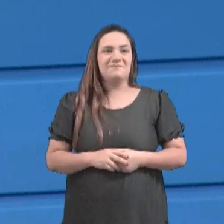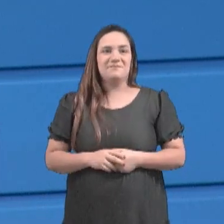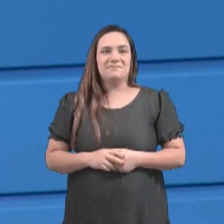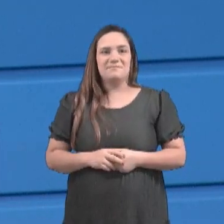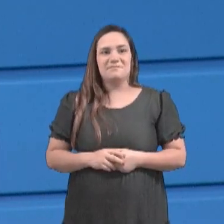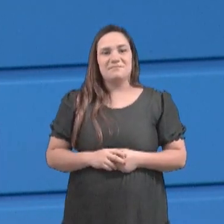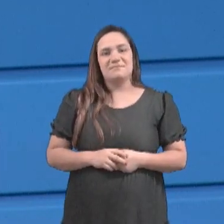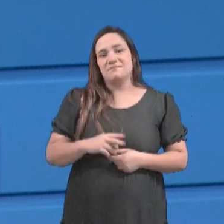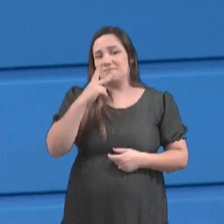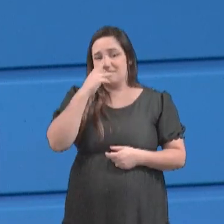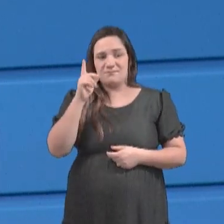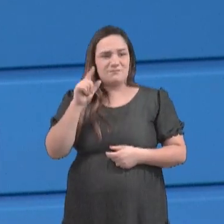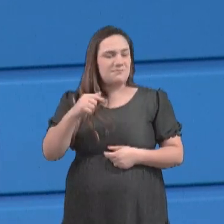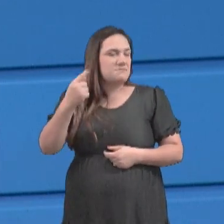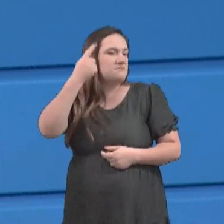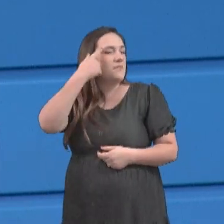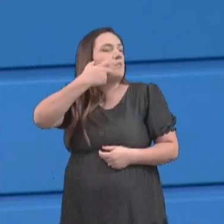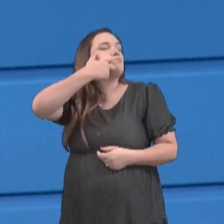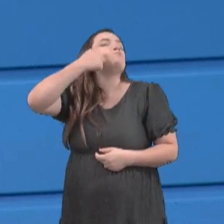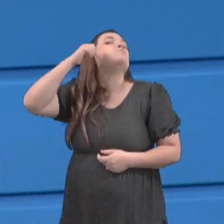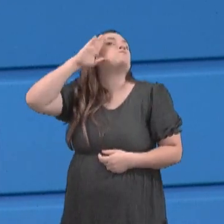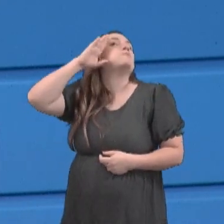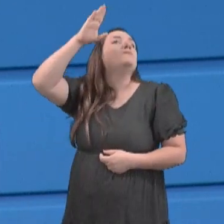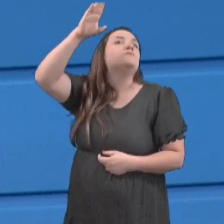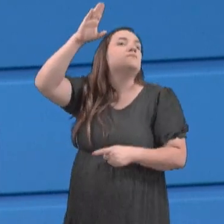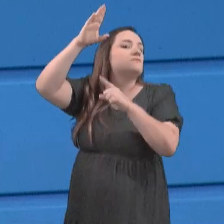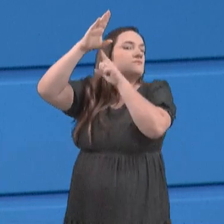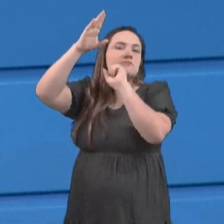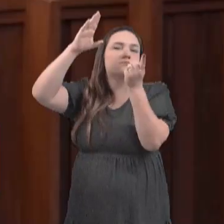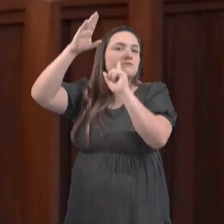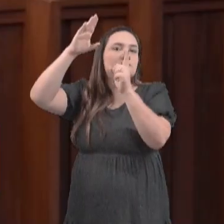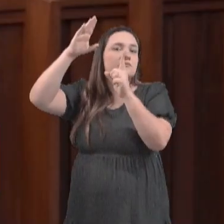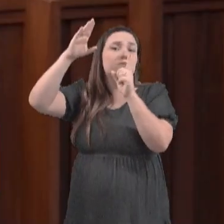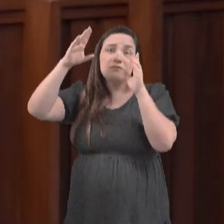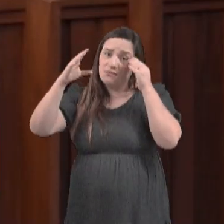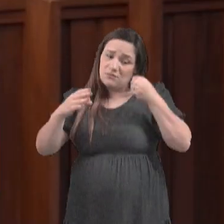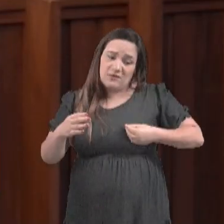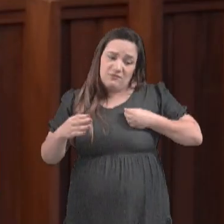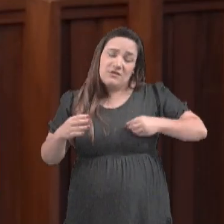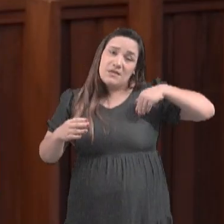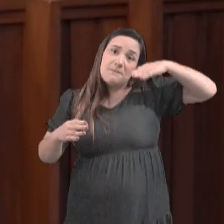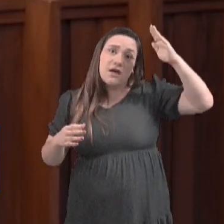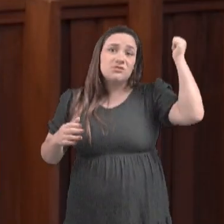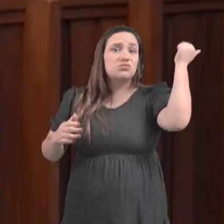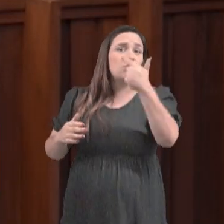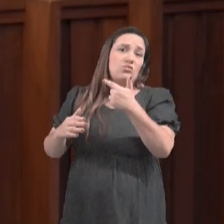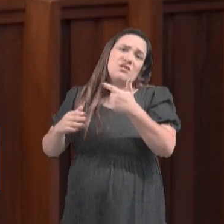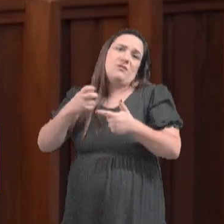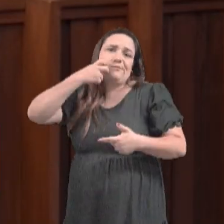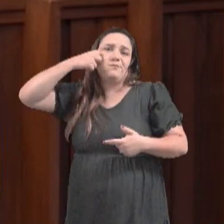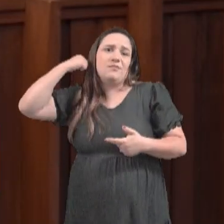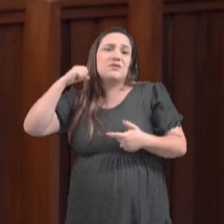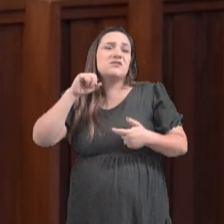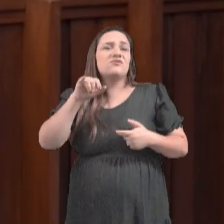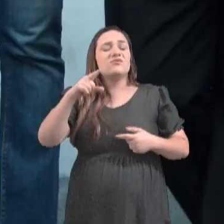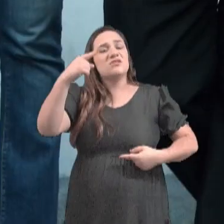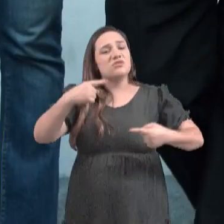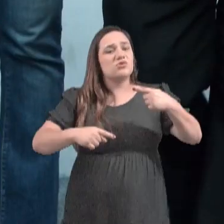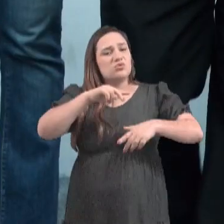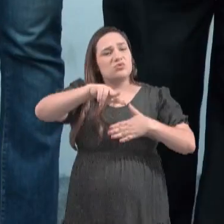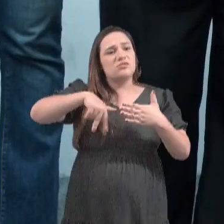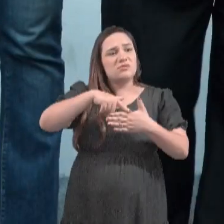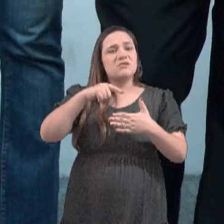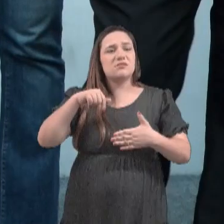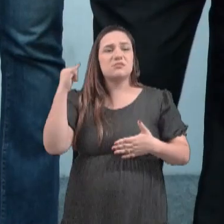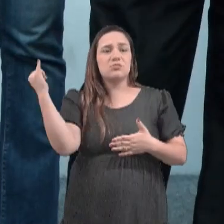o lucro acima de tudo. E o lucro não pode estar acima da vida. Então, quando o senhor vem aqui, faz essa discussão